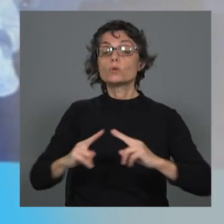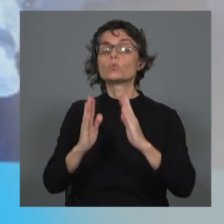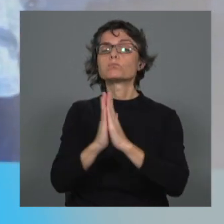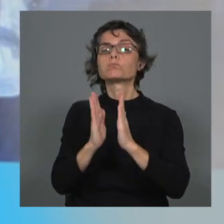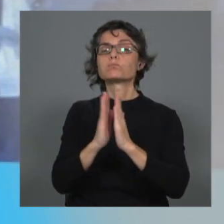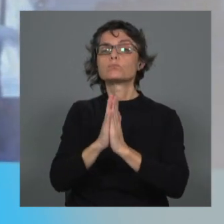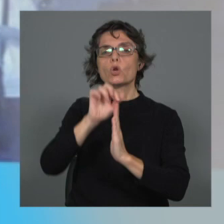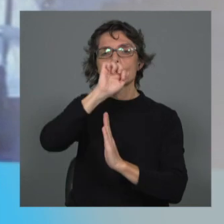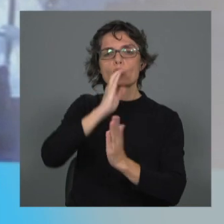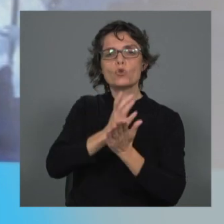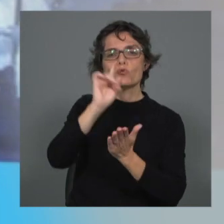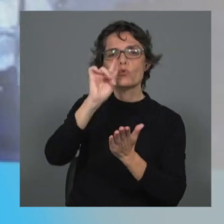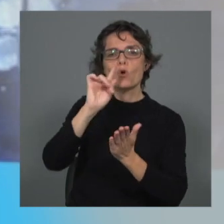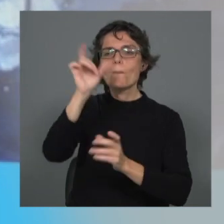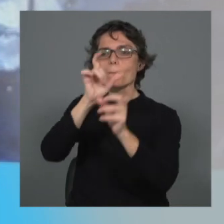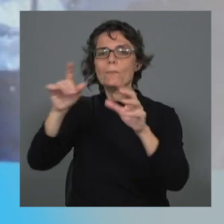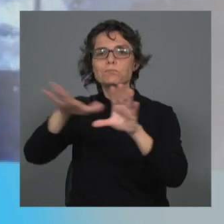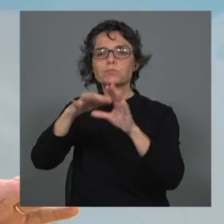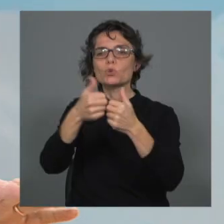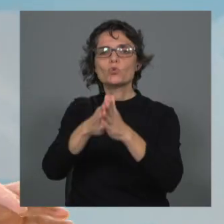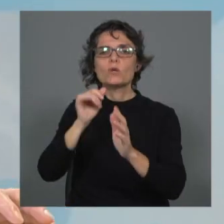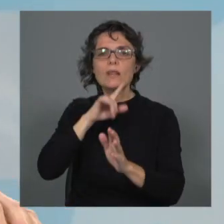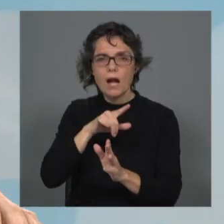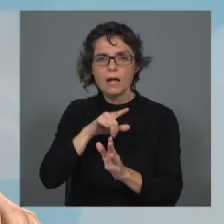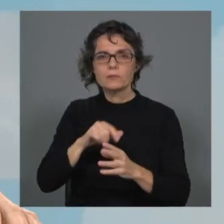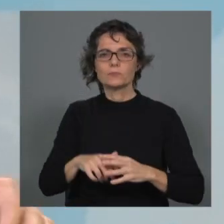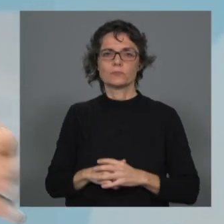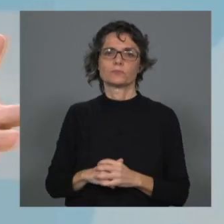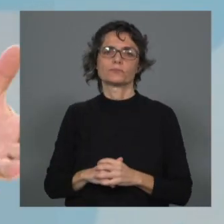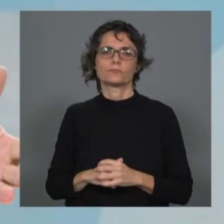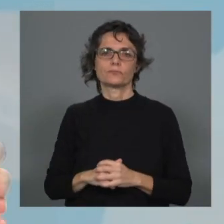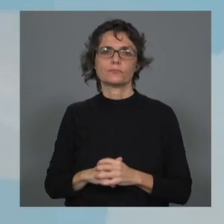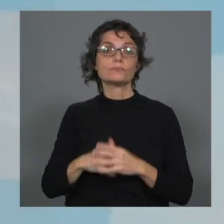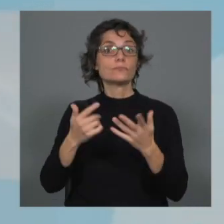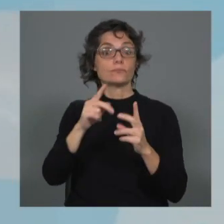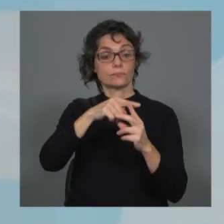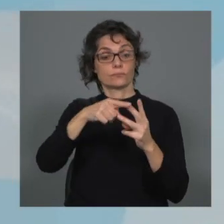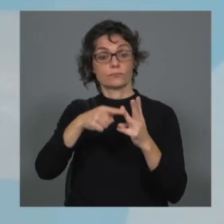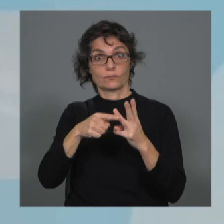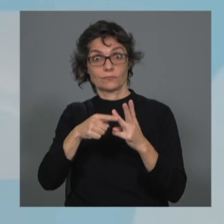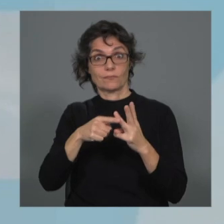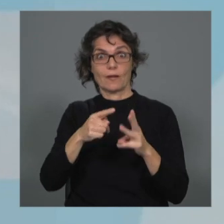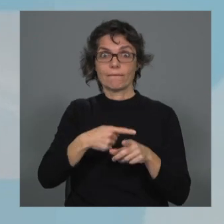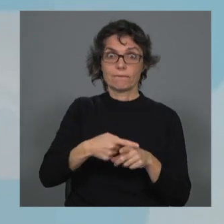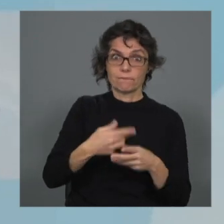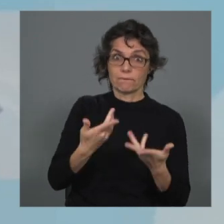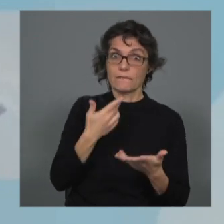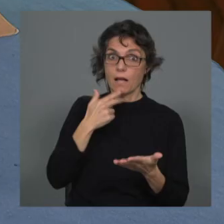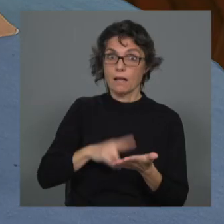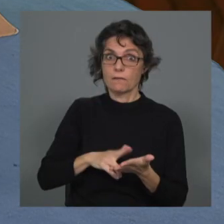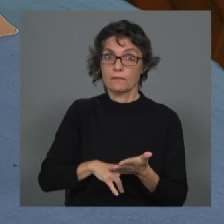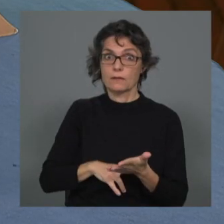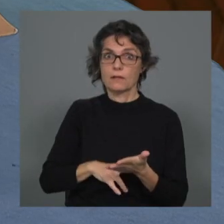de maior participação. Nestes três temas que geram tanto entusiasmo também a falar sobre eles, o